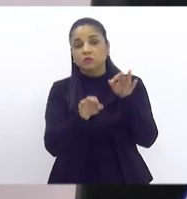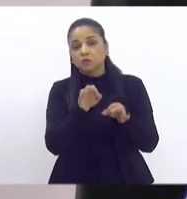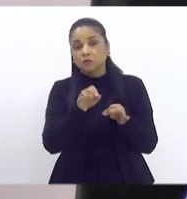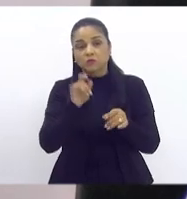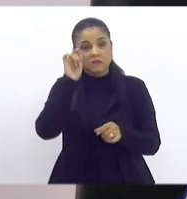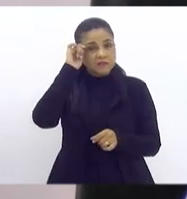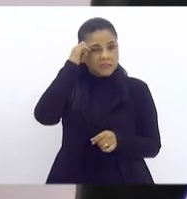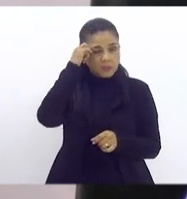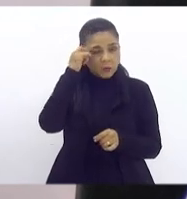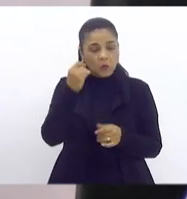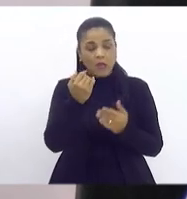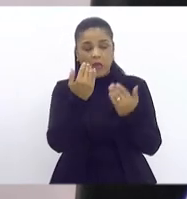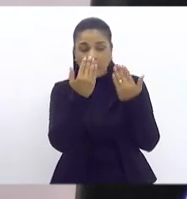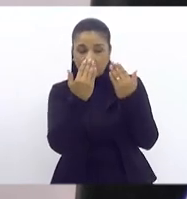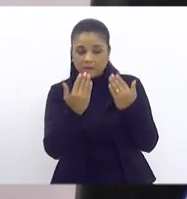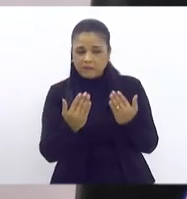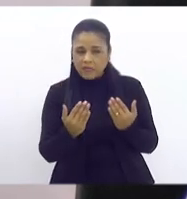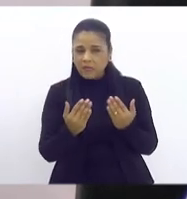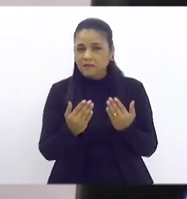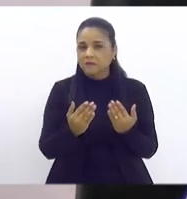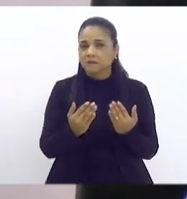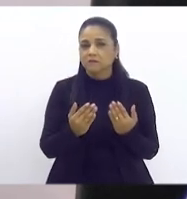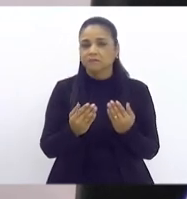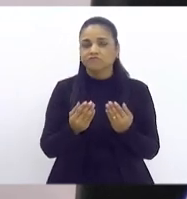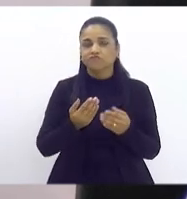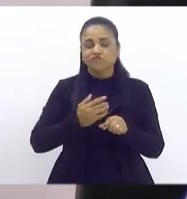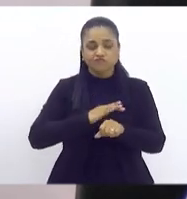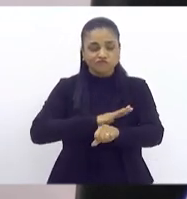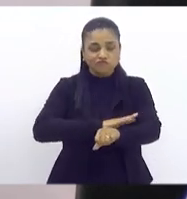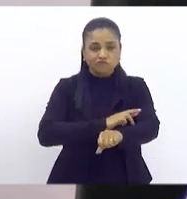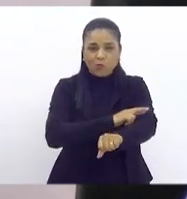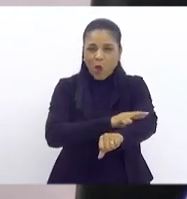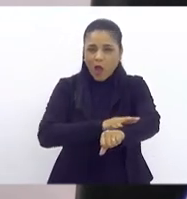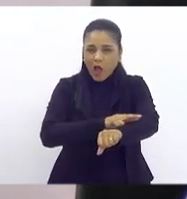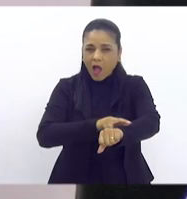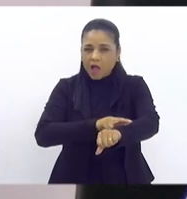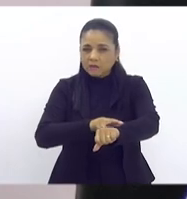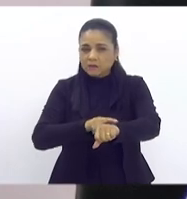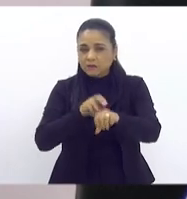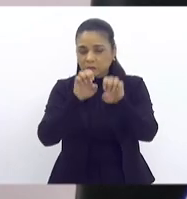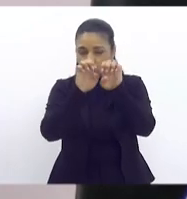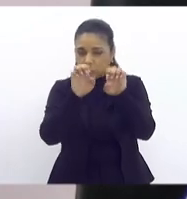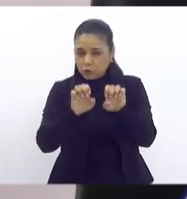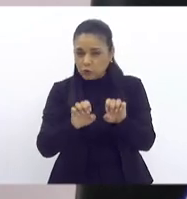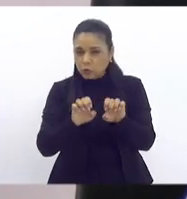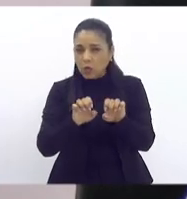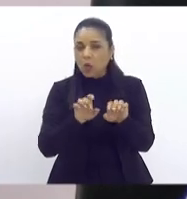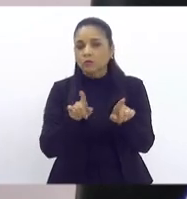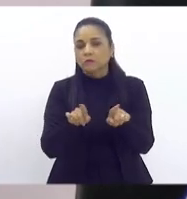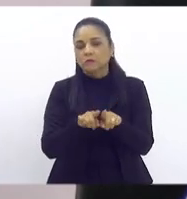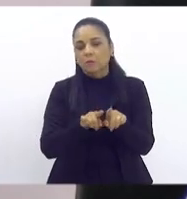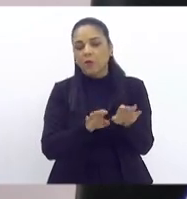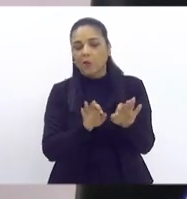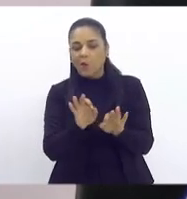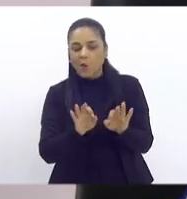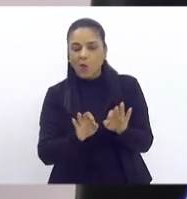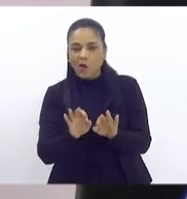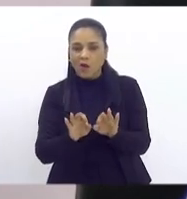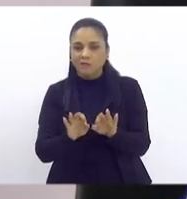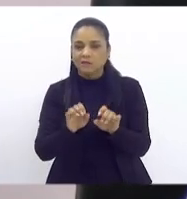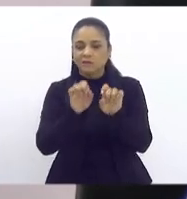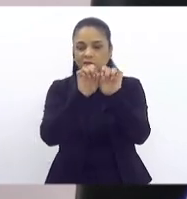uma análise sobre o quanto que o racismo estrutural também organiza o sistema de